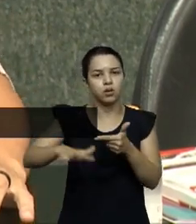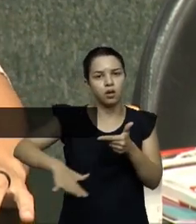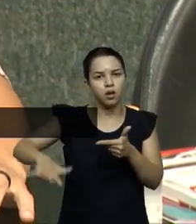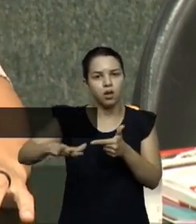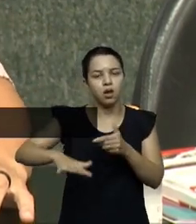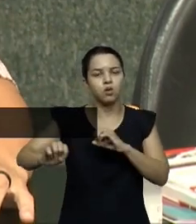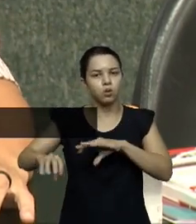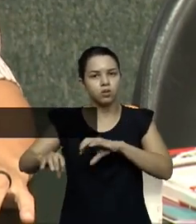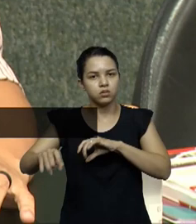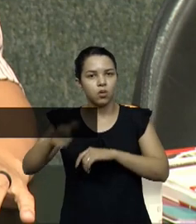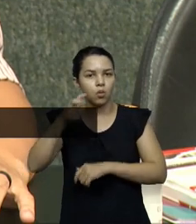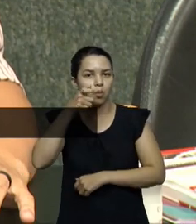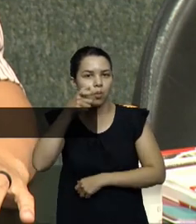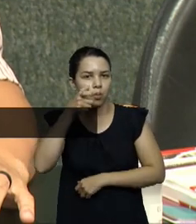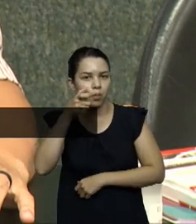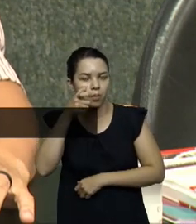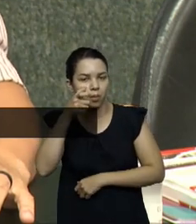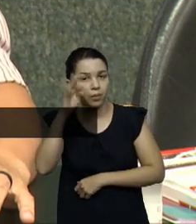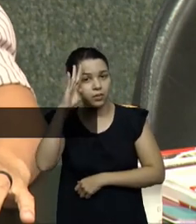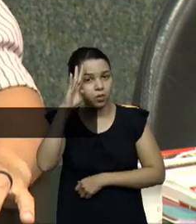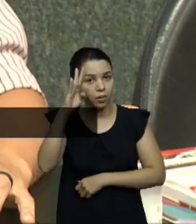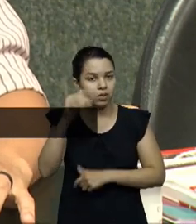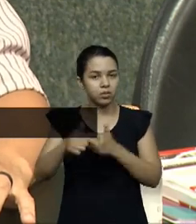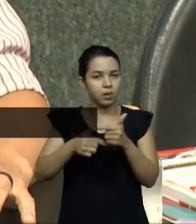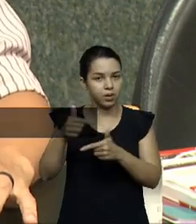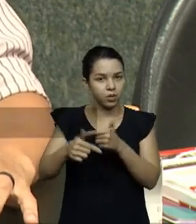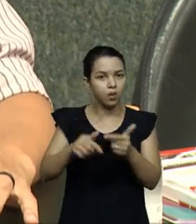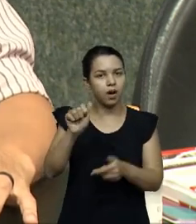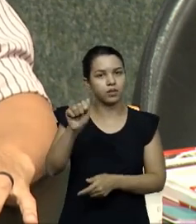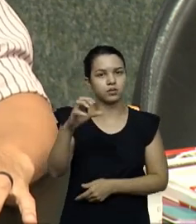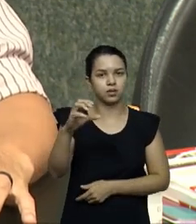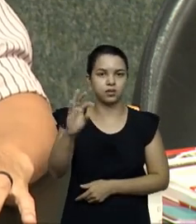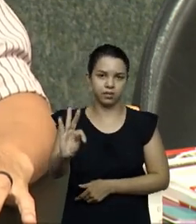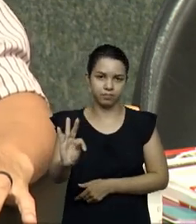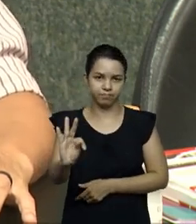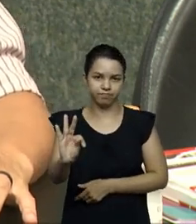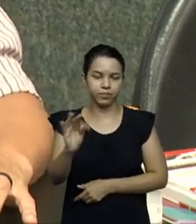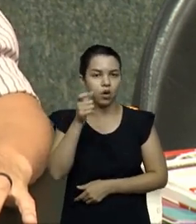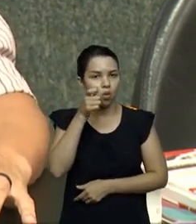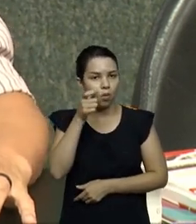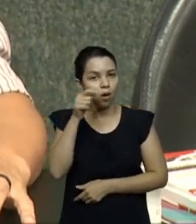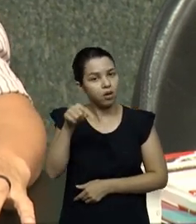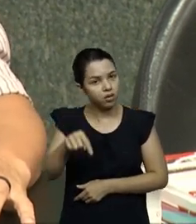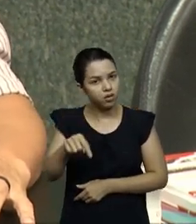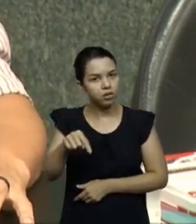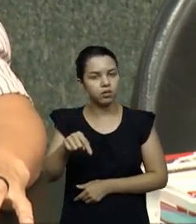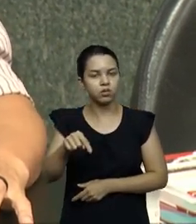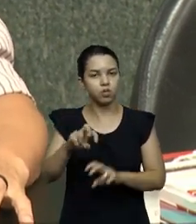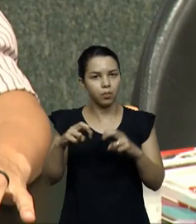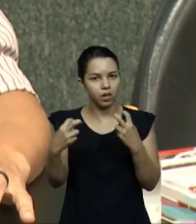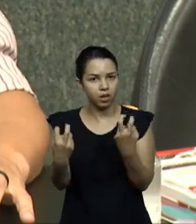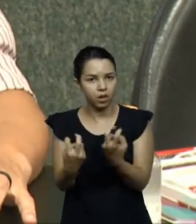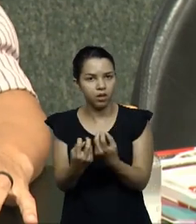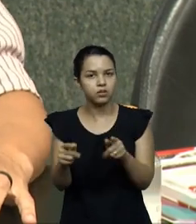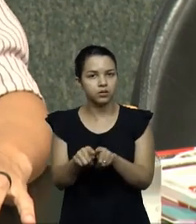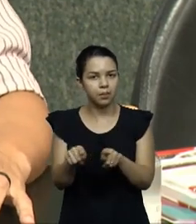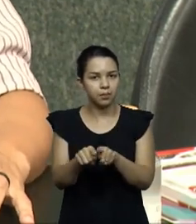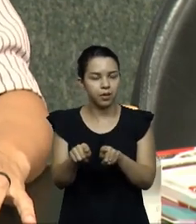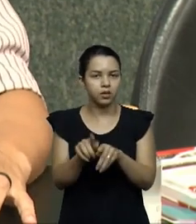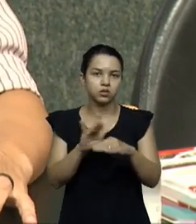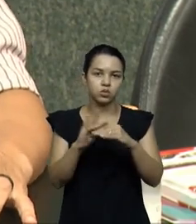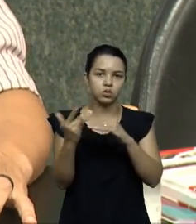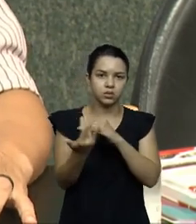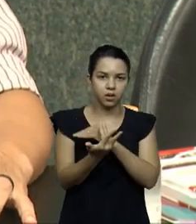acompanha o principalmente os trabalhadores temporários que nos acompanham aqui no plenário em também na rede social